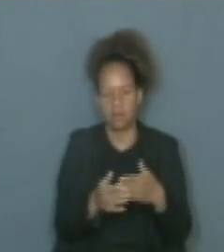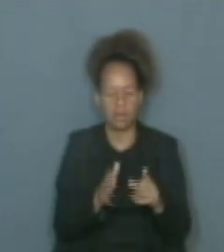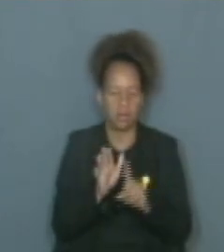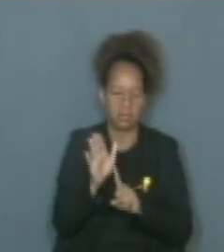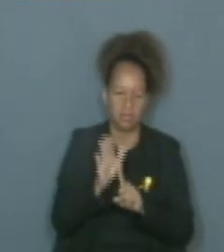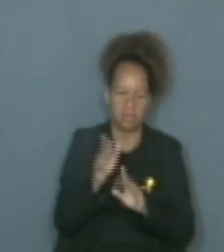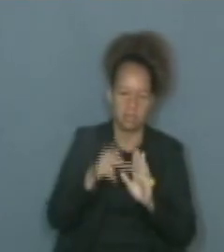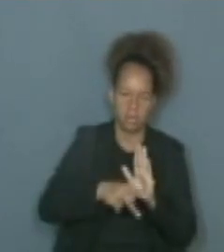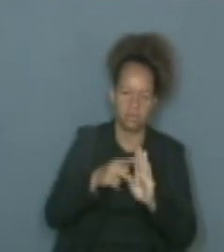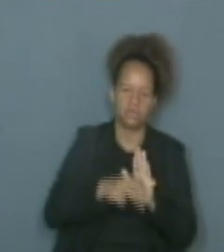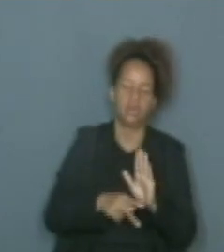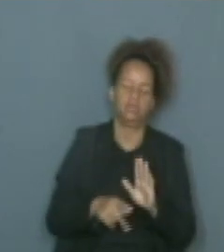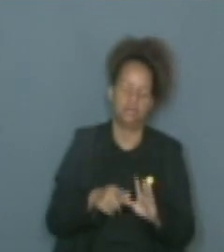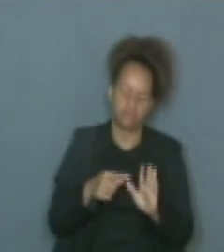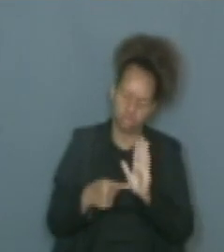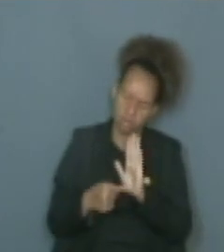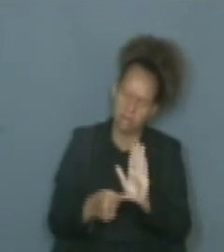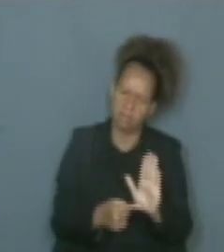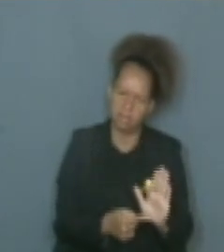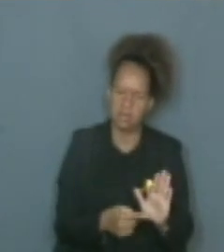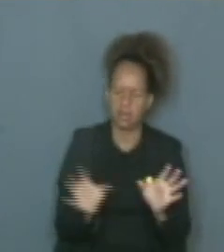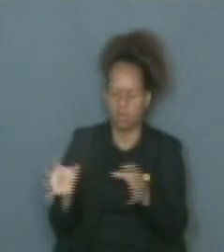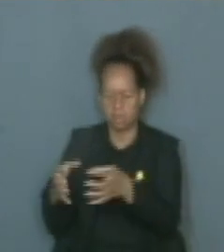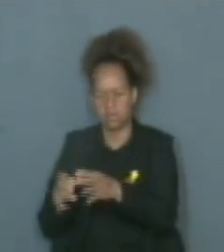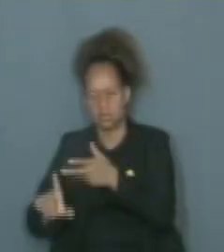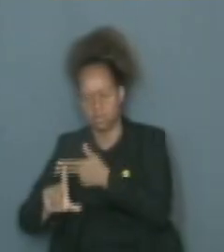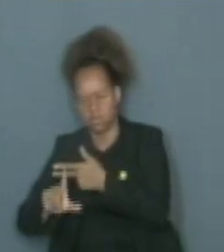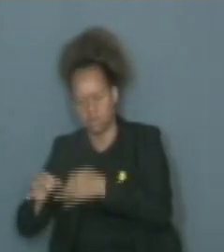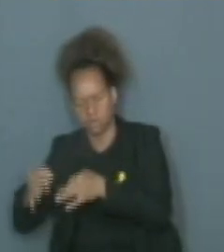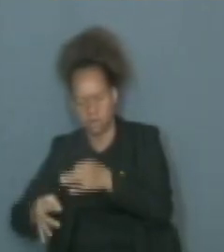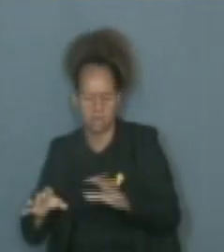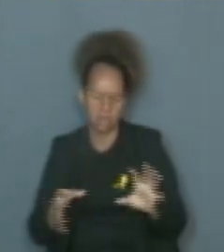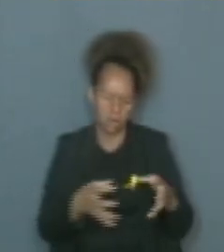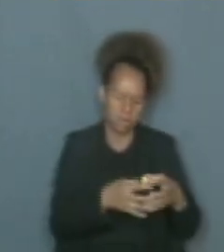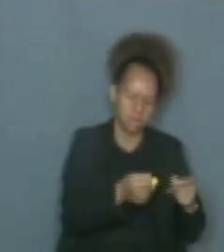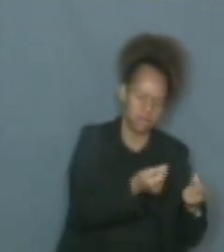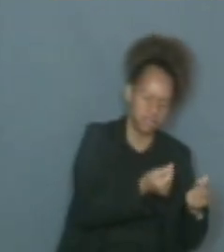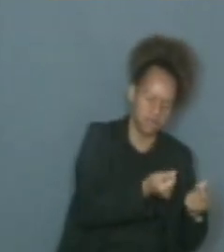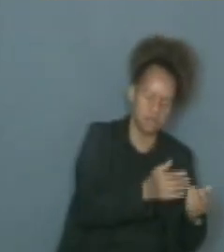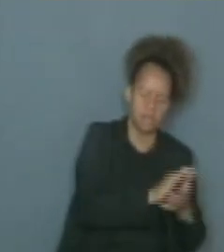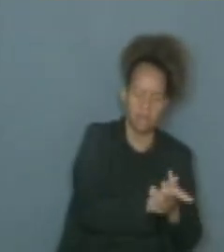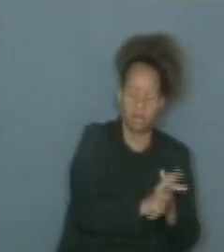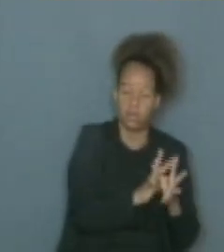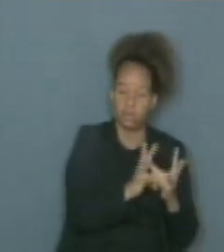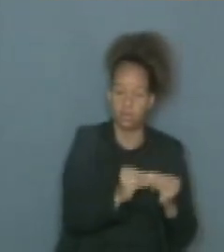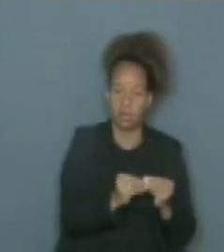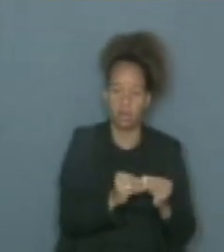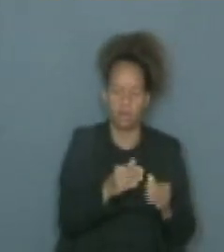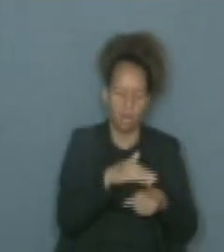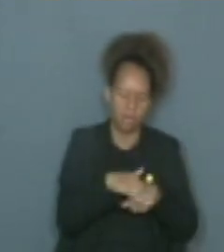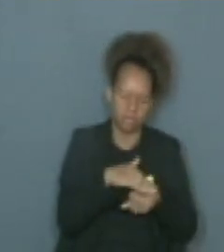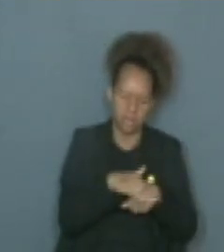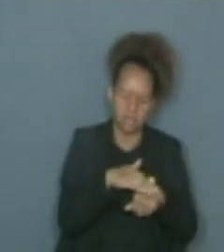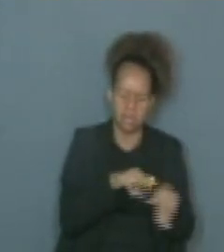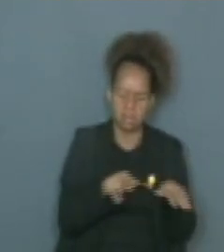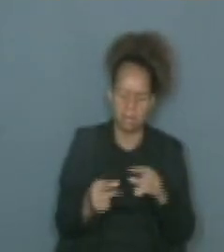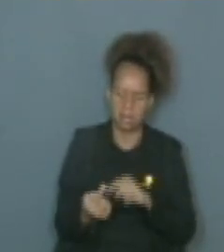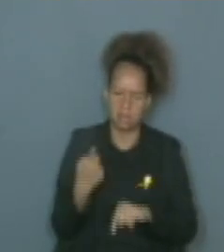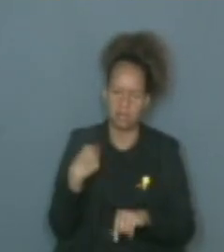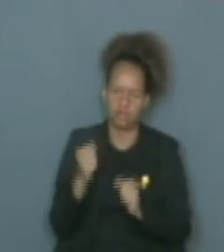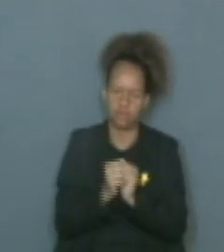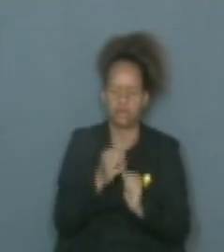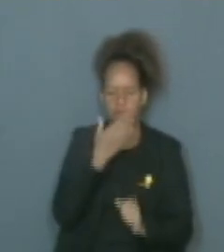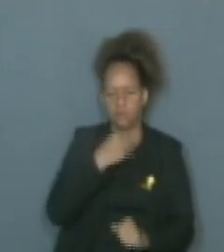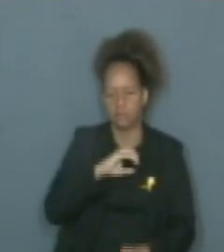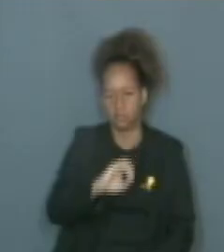esse projeto. Inclusive porque tem emendas apresentadas, tanto na Comissão de Legislação e Justiça quanto na Comissão de Finanças, das quais conversei bastante na semana passada com o vereador